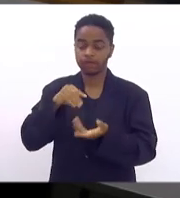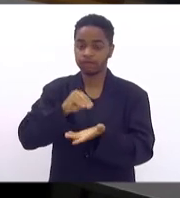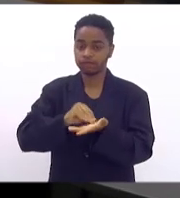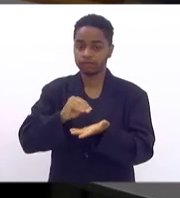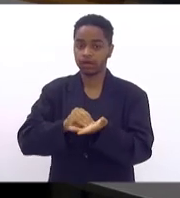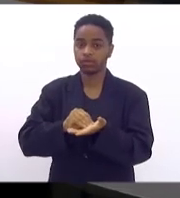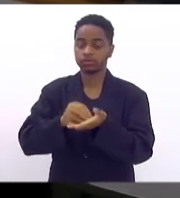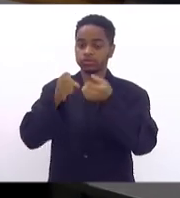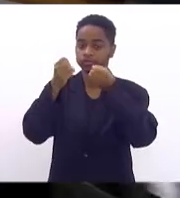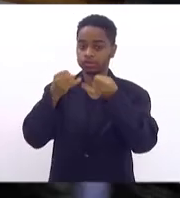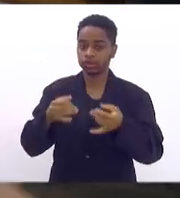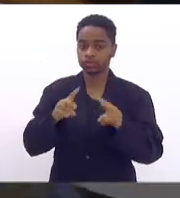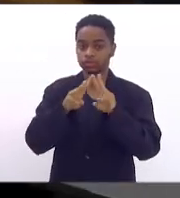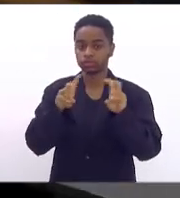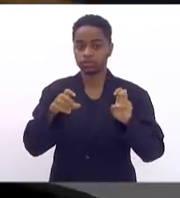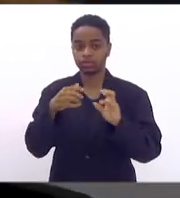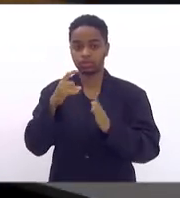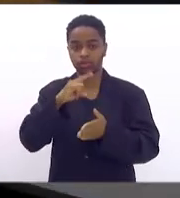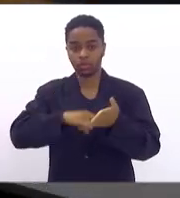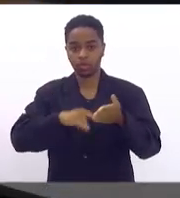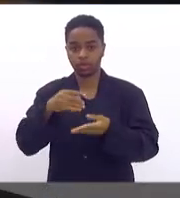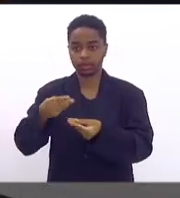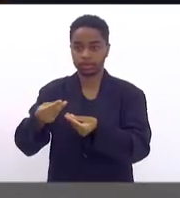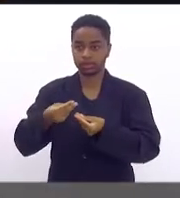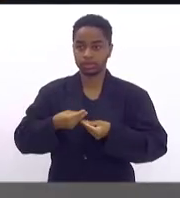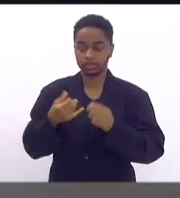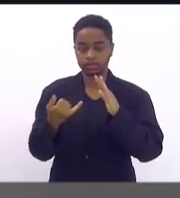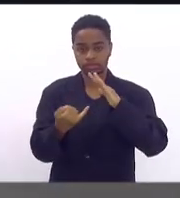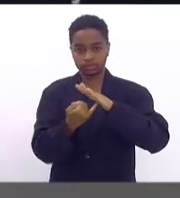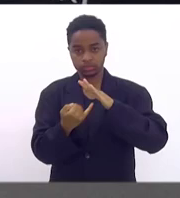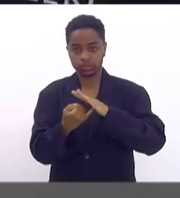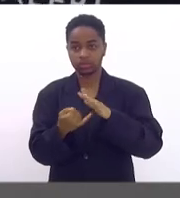aos documentos enviados para as instituições,